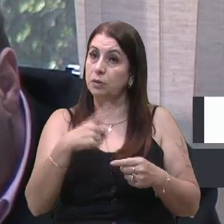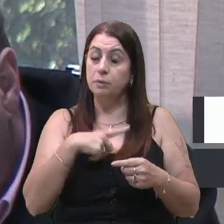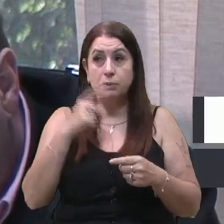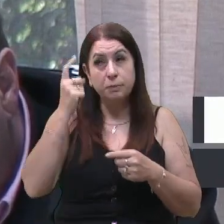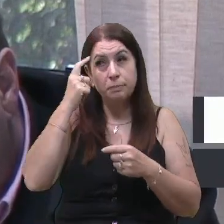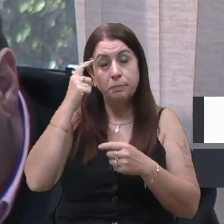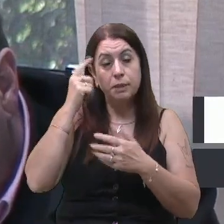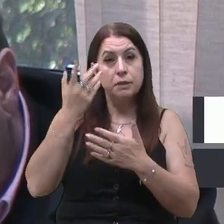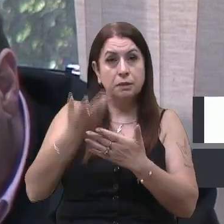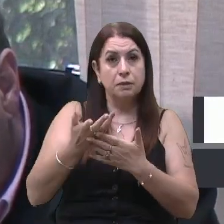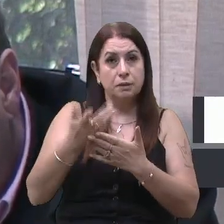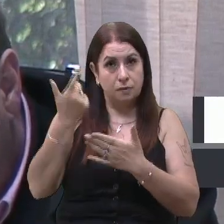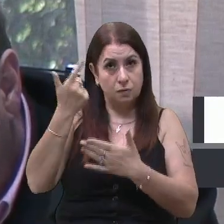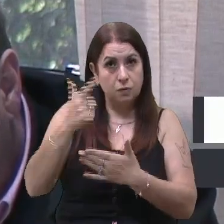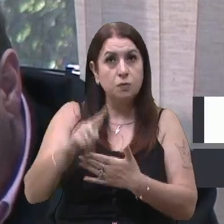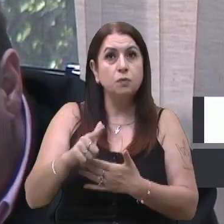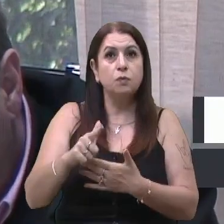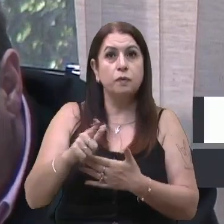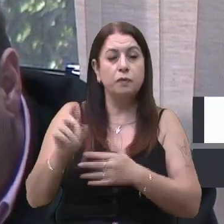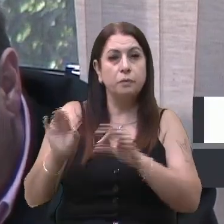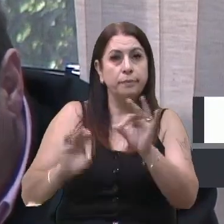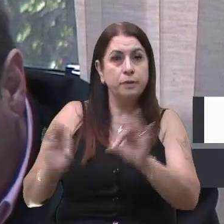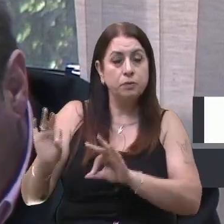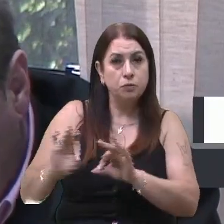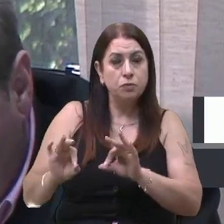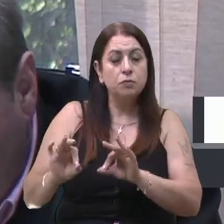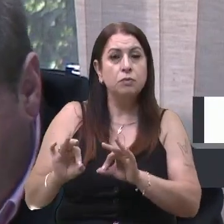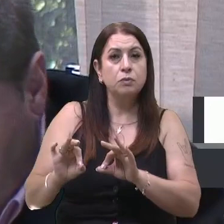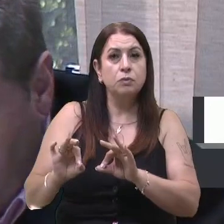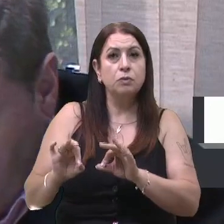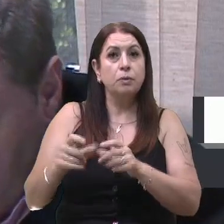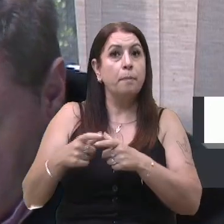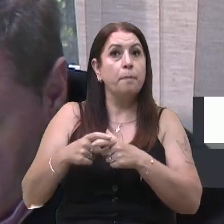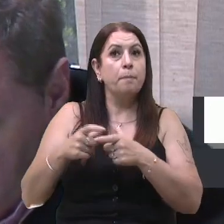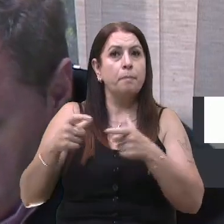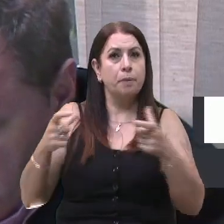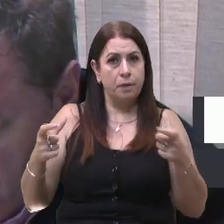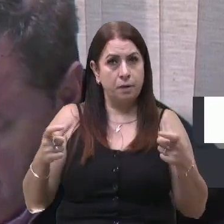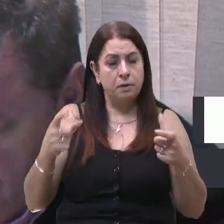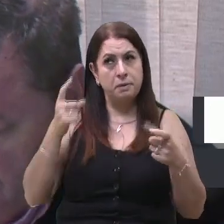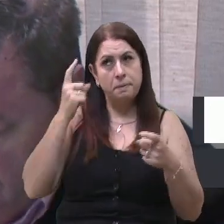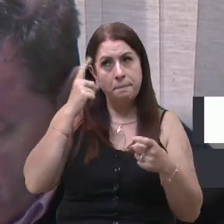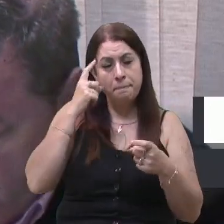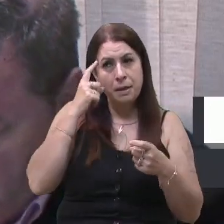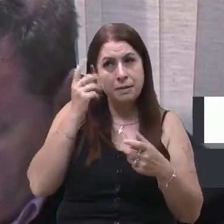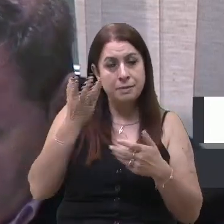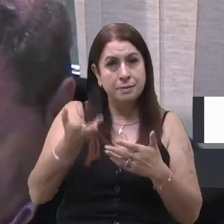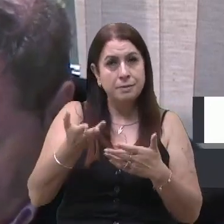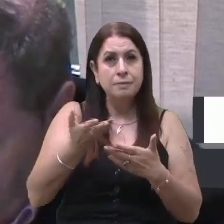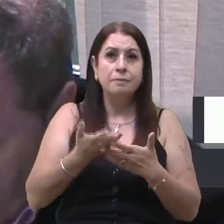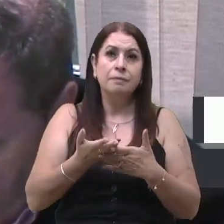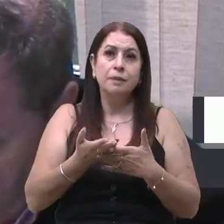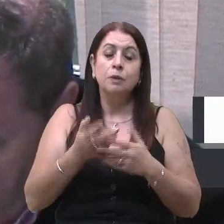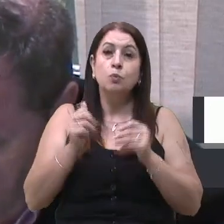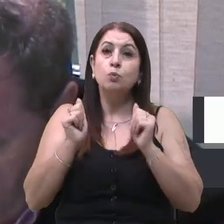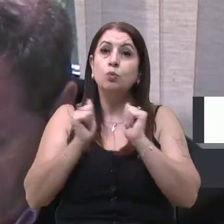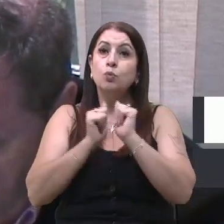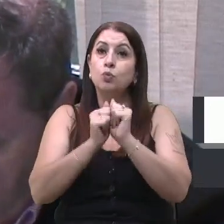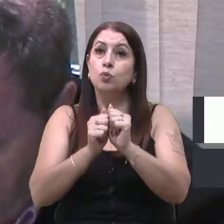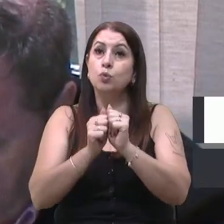pensar novamente num planejamento muito maior. A gente tem que pensar junto com o plano